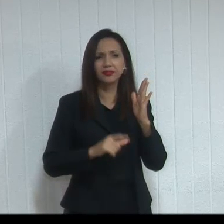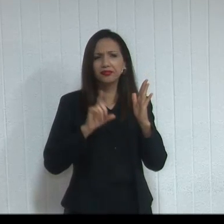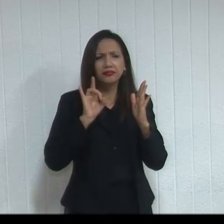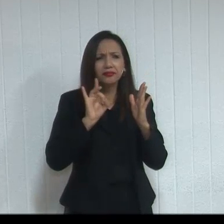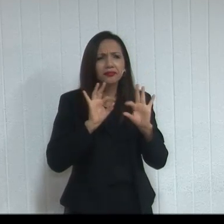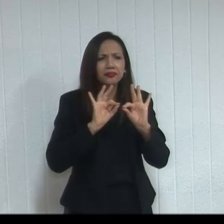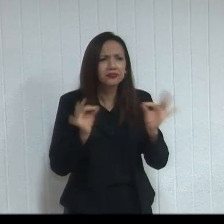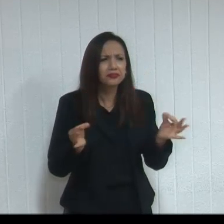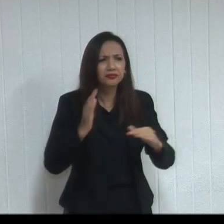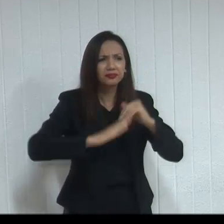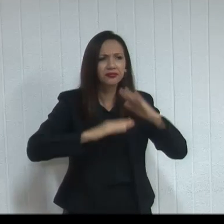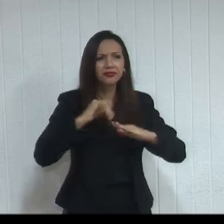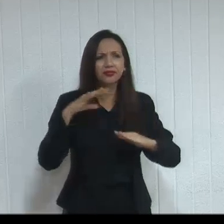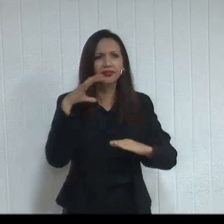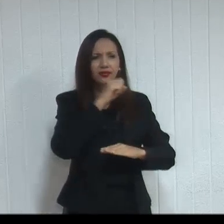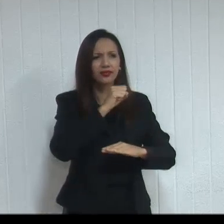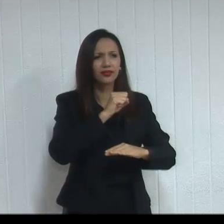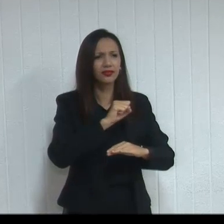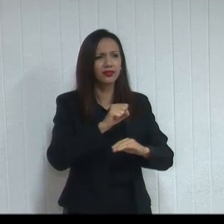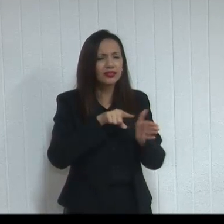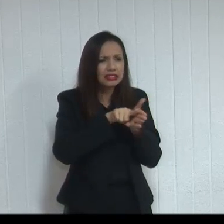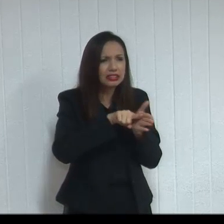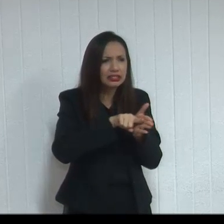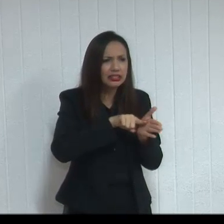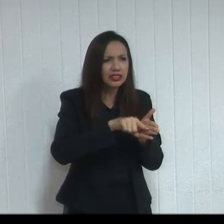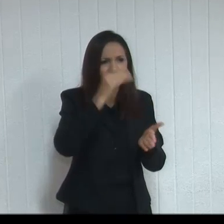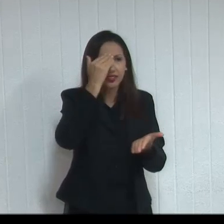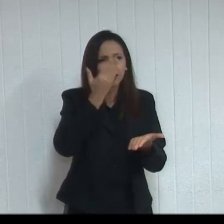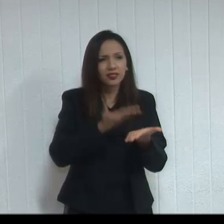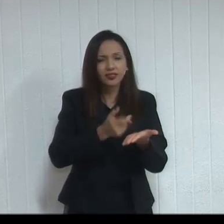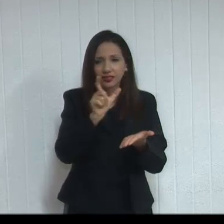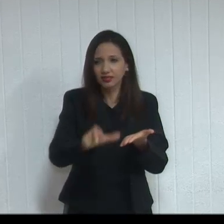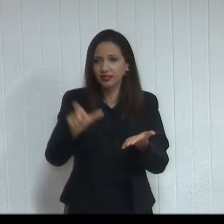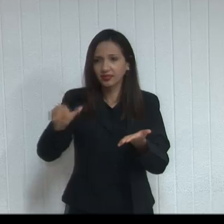prática. E é democrático. Eu fui pesquisar, porque eu acredito nas